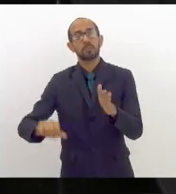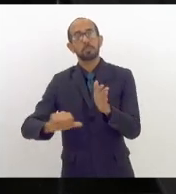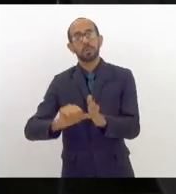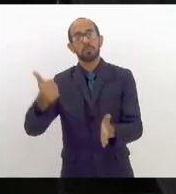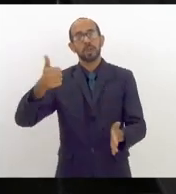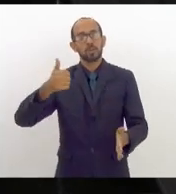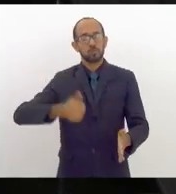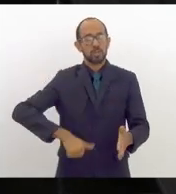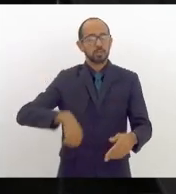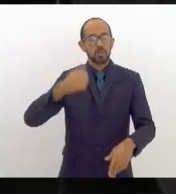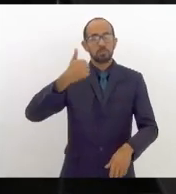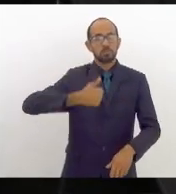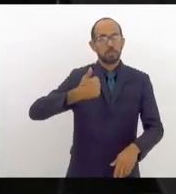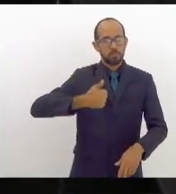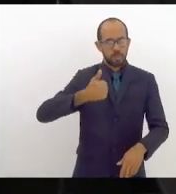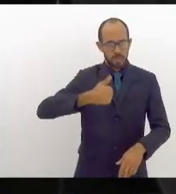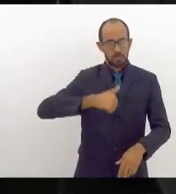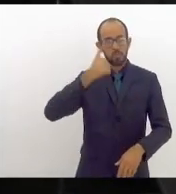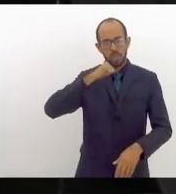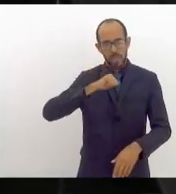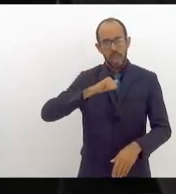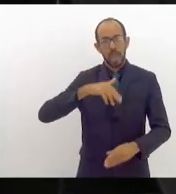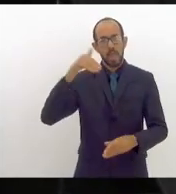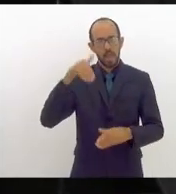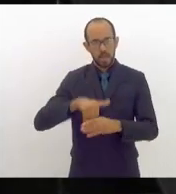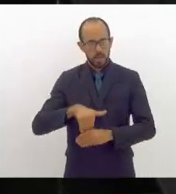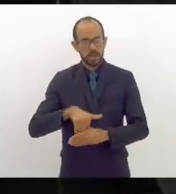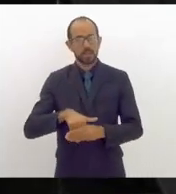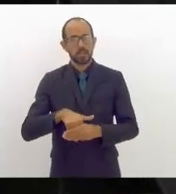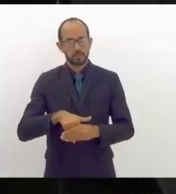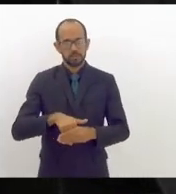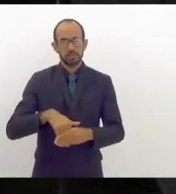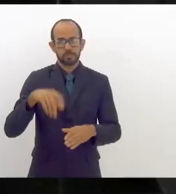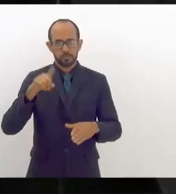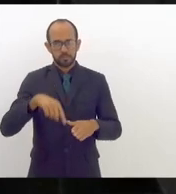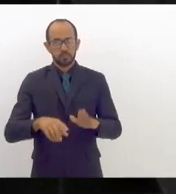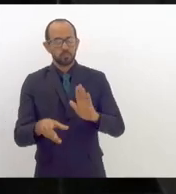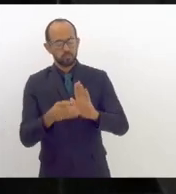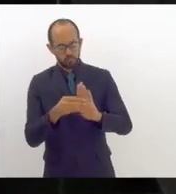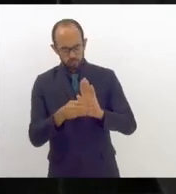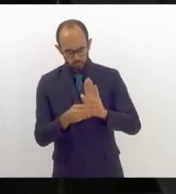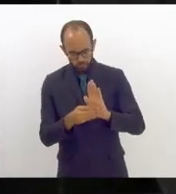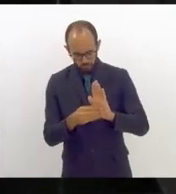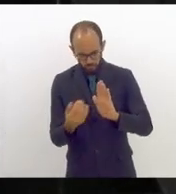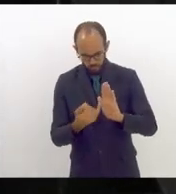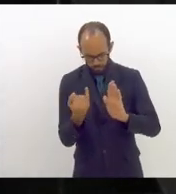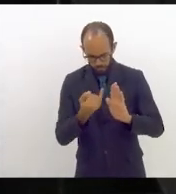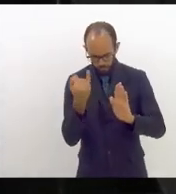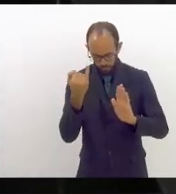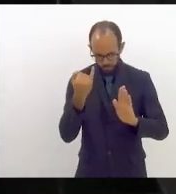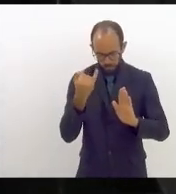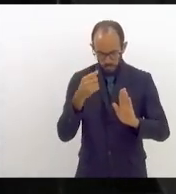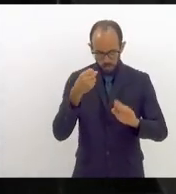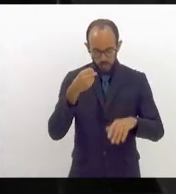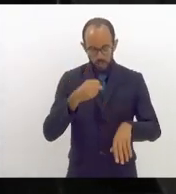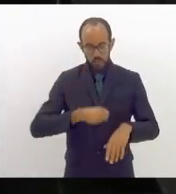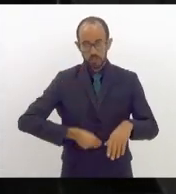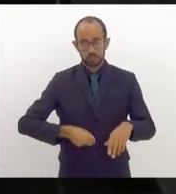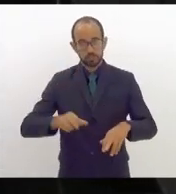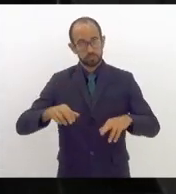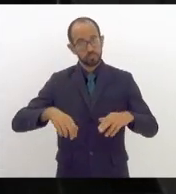Colégio Pedro II e me parece um registro importante do ponto de vista dos espaços Ainda bem